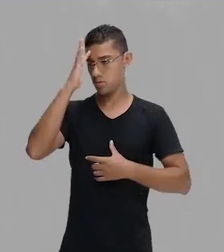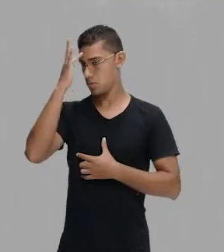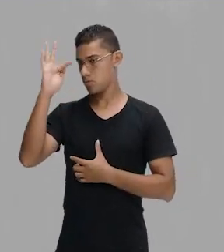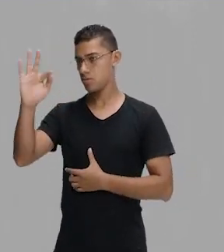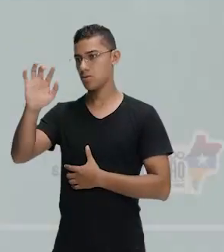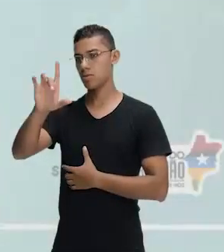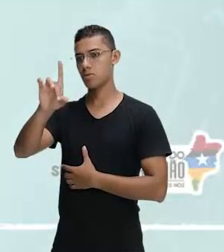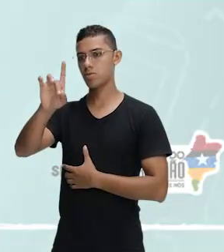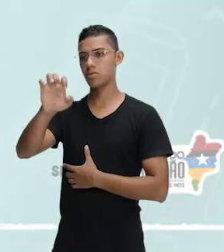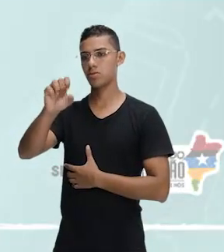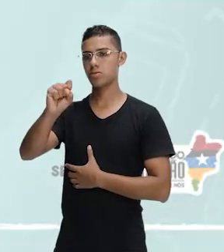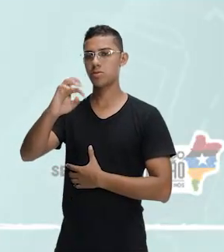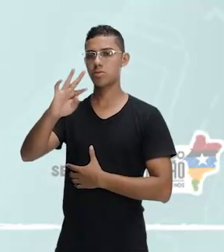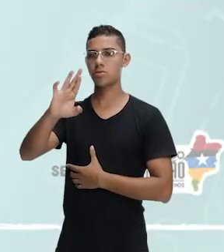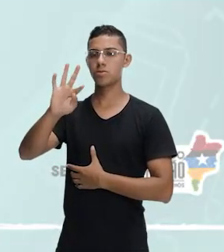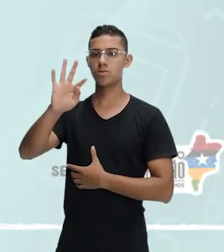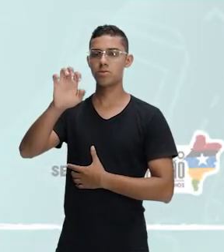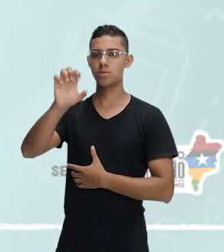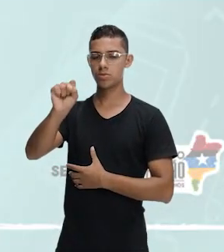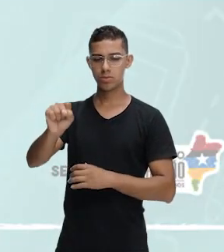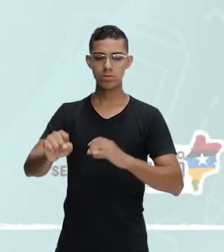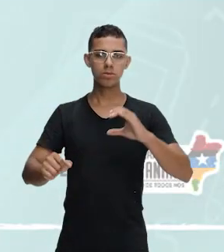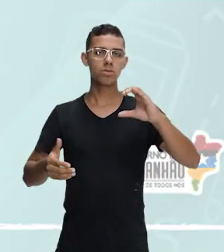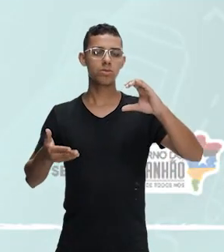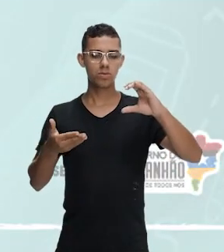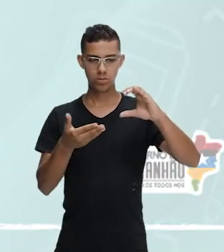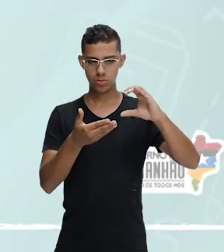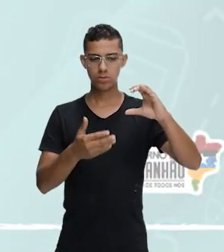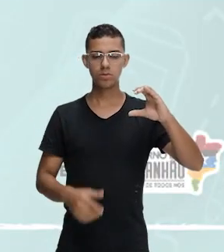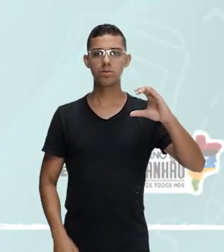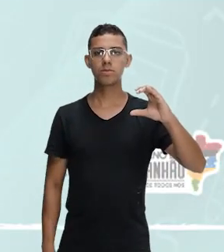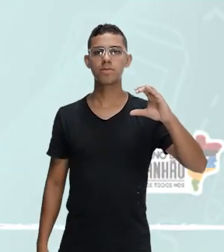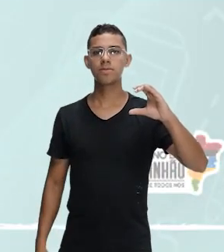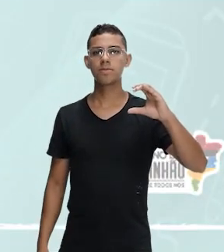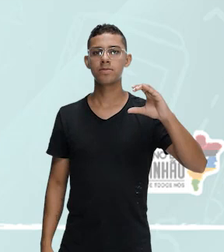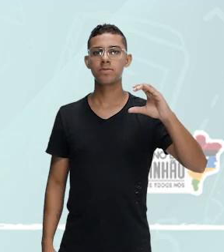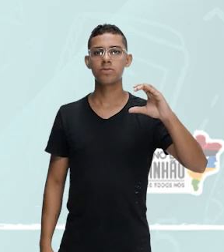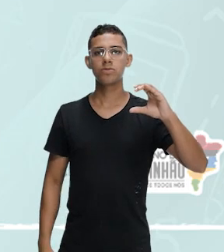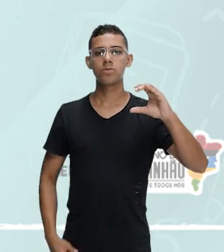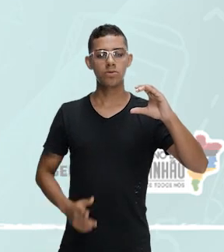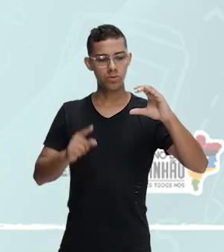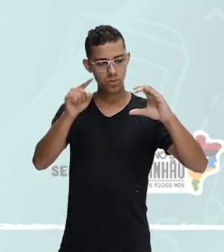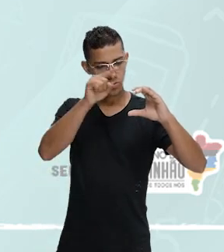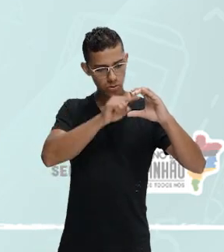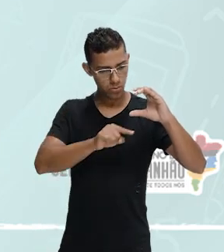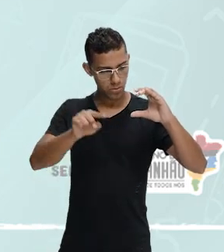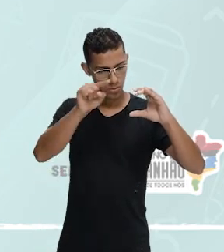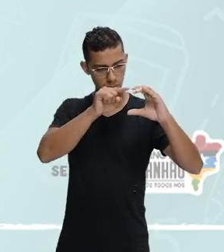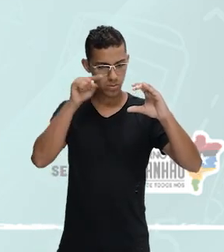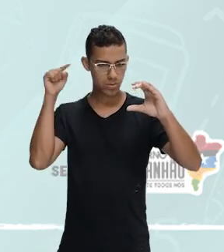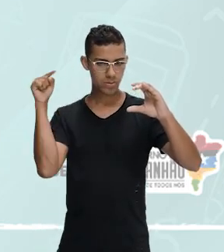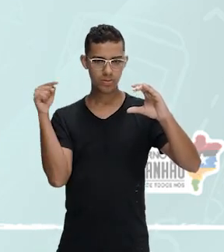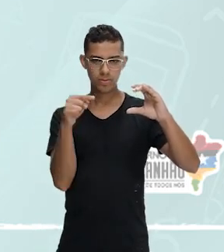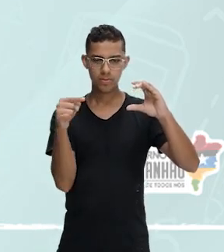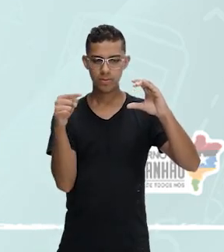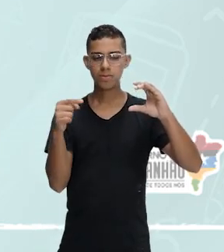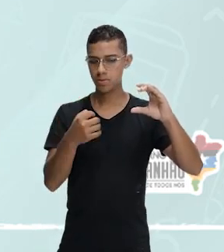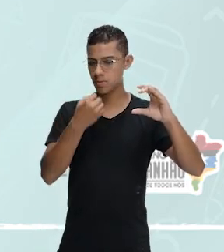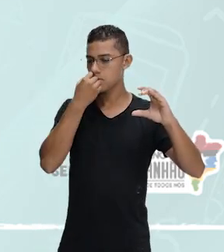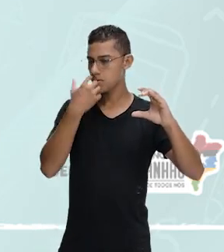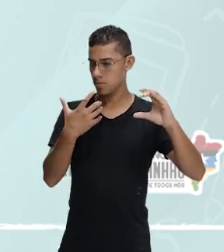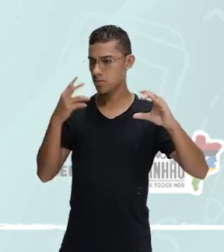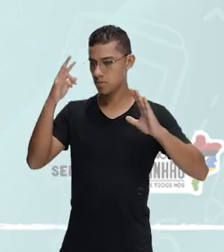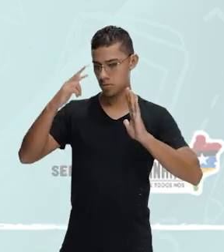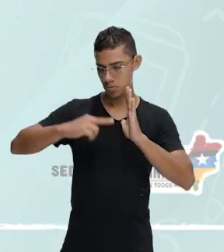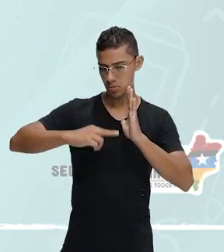filósofo sobre o método? Nós vamos assinalar, portanto, a letra C. Eu te convido aí a marcar a letra C,